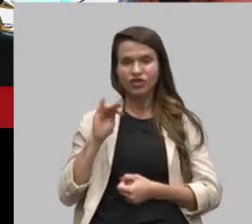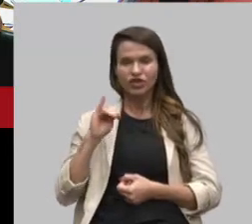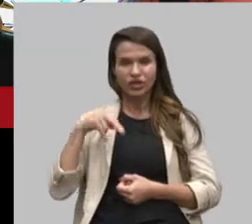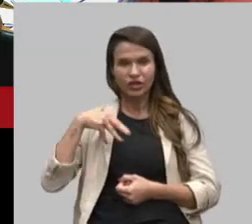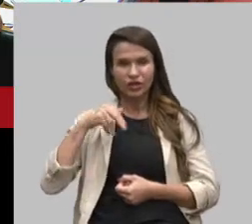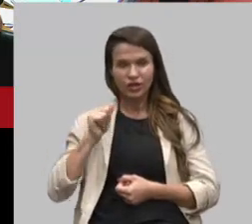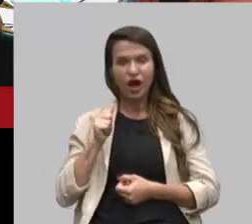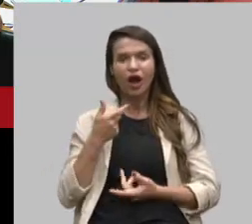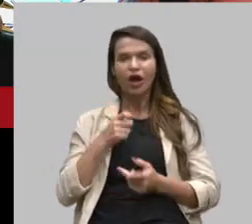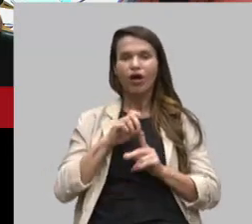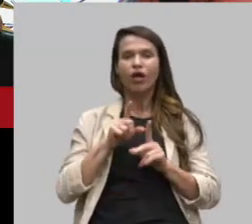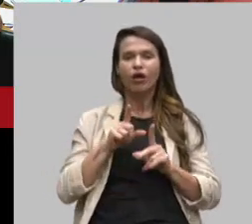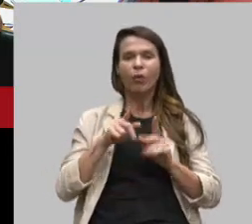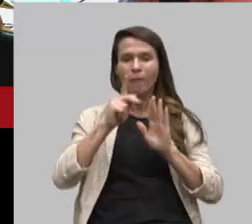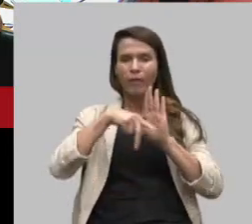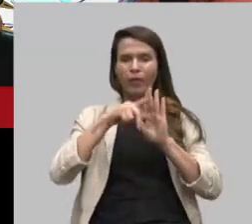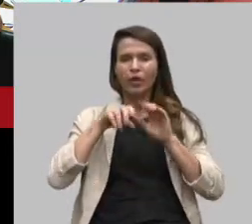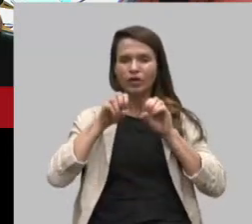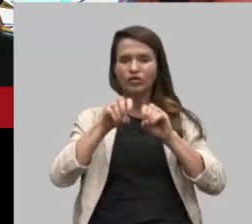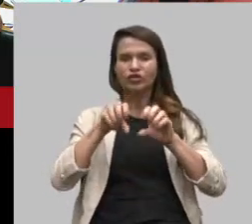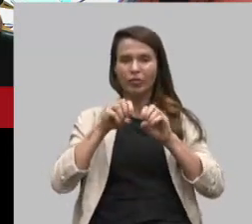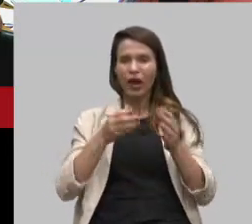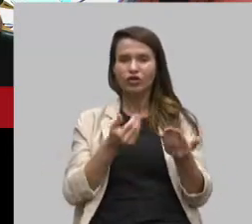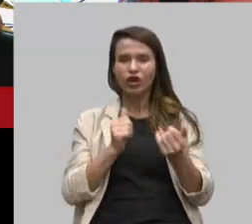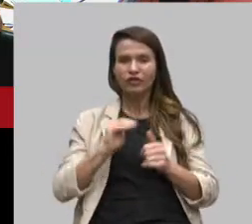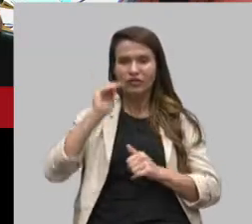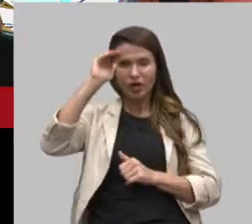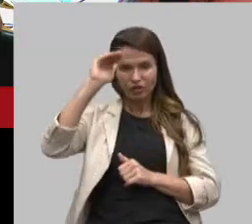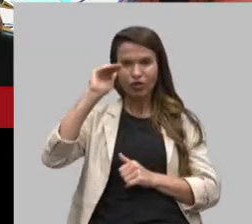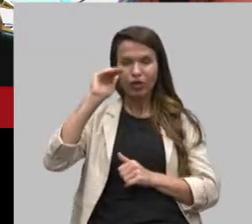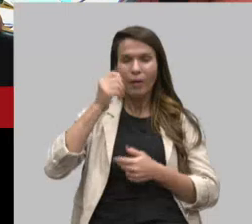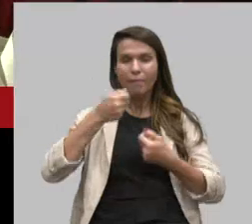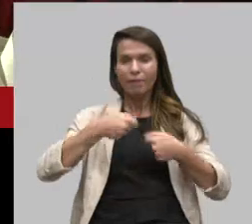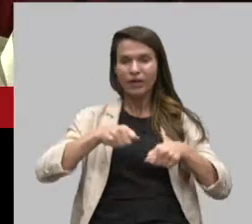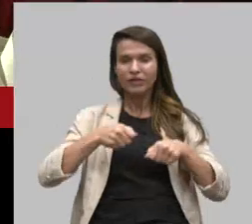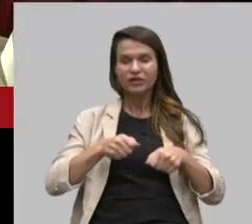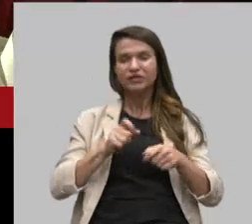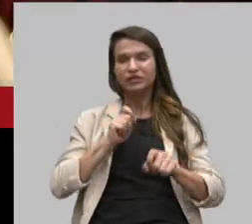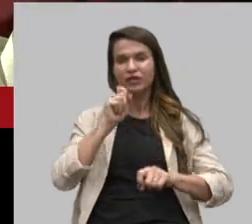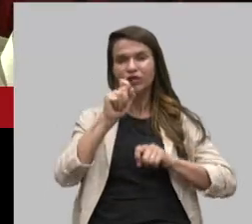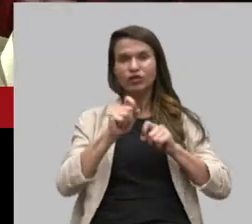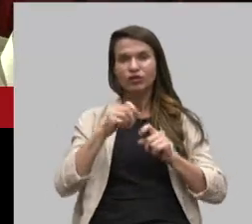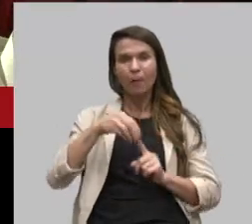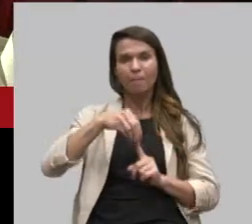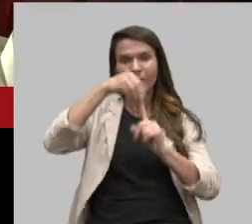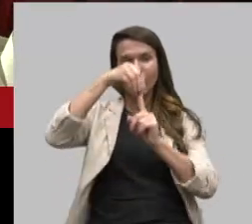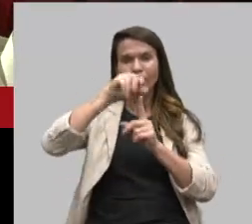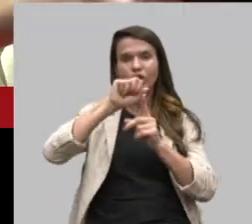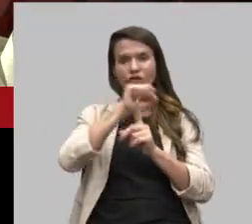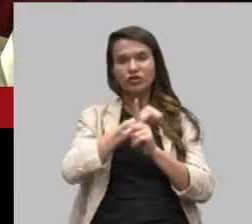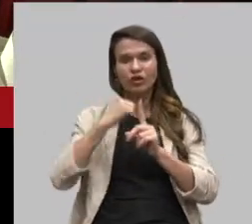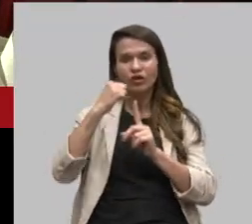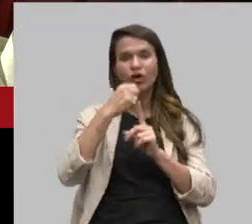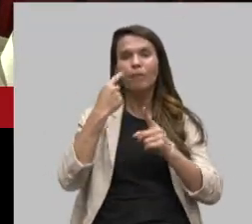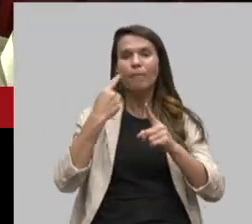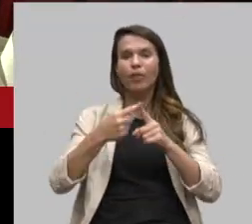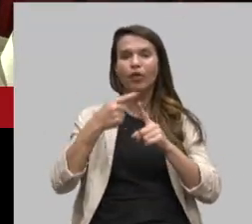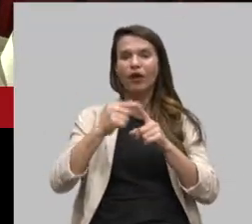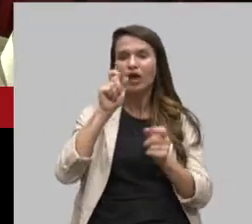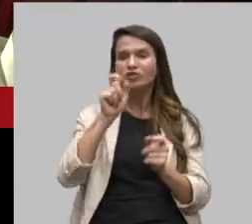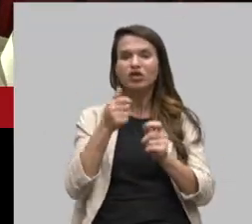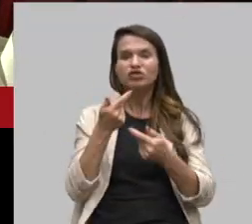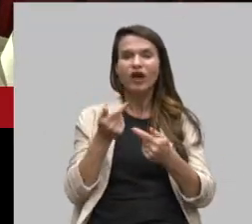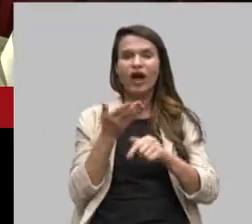EJA e programas de ensino para jovens e adultos deveria ser considerado uns primórdios da sociedade por quê Porque quantas pessoas não tiveram acesso à